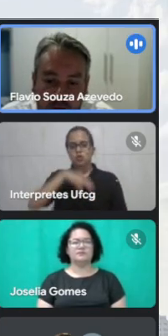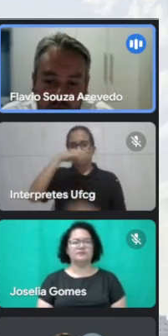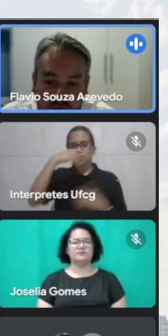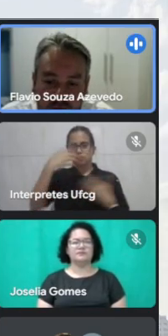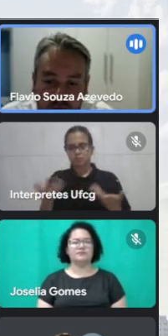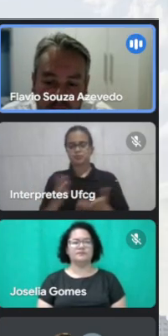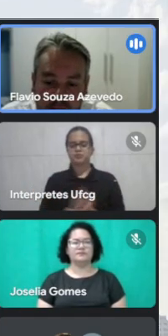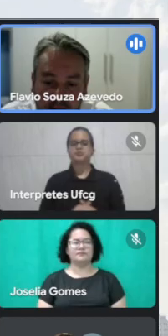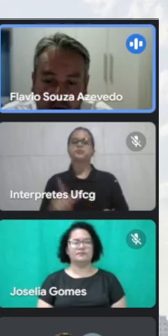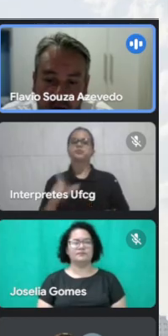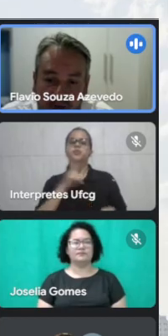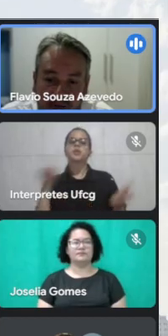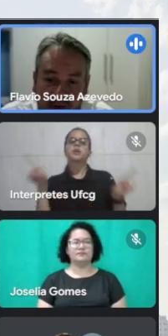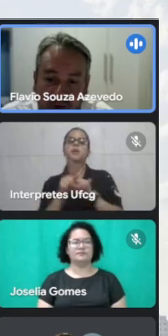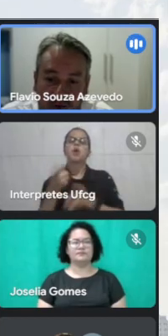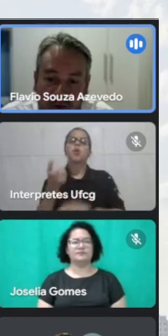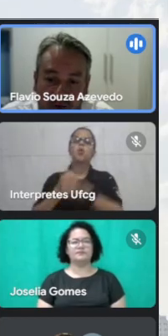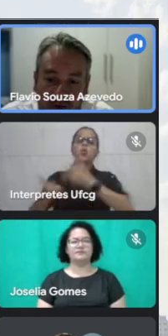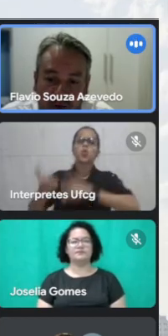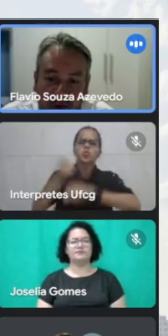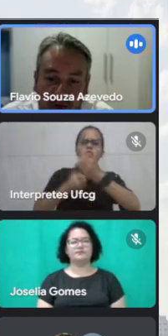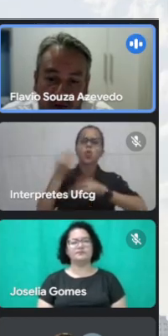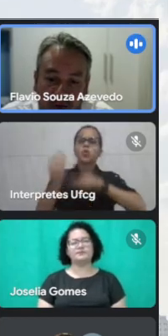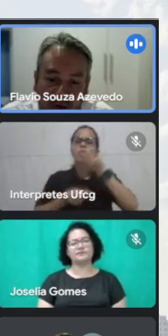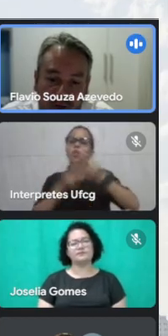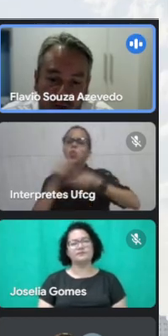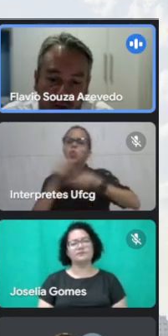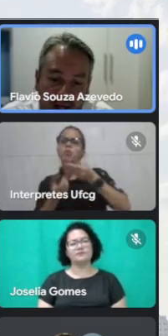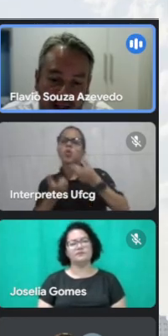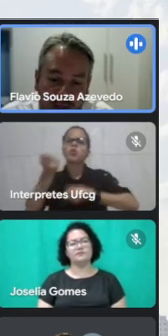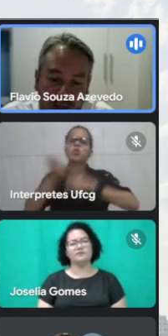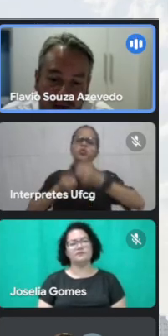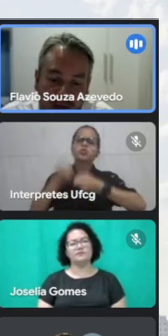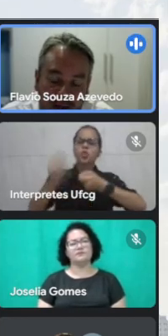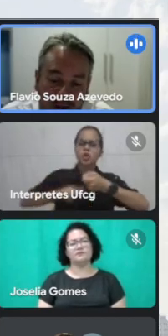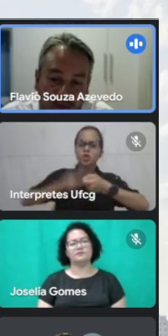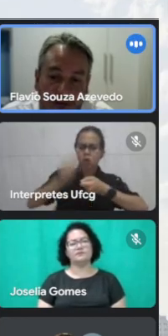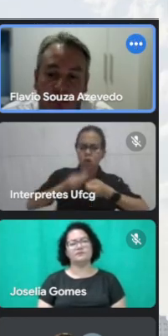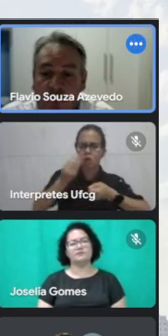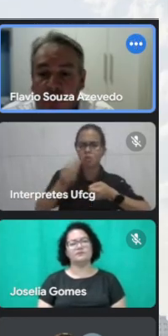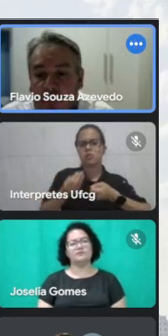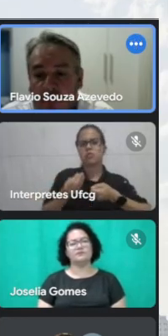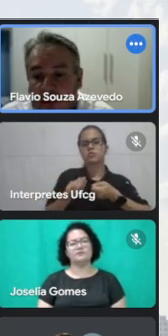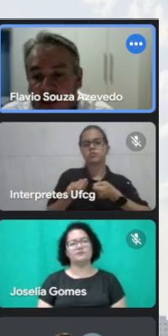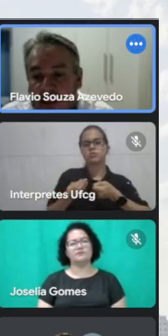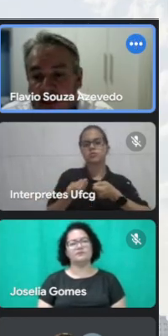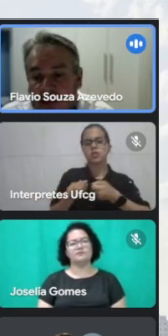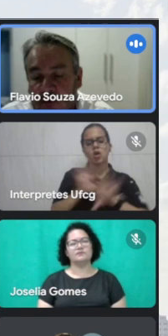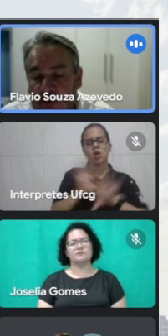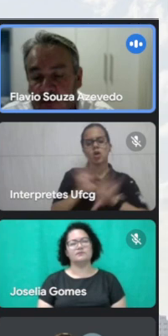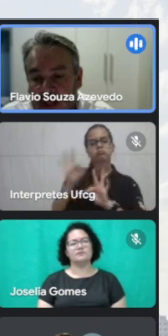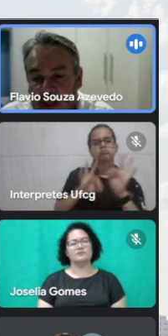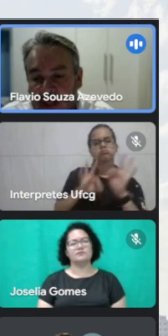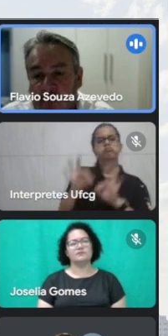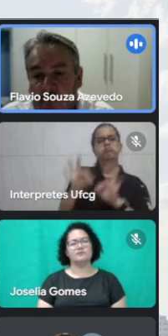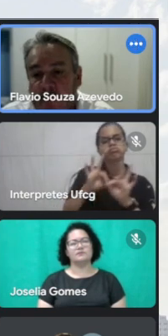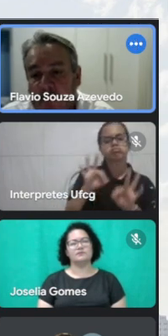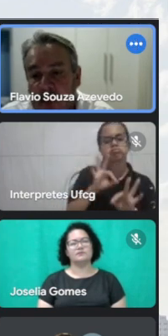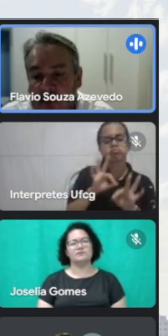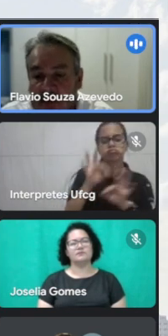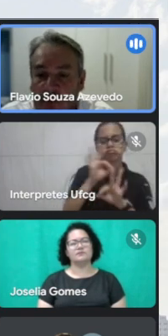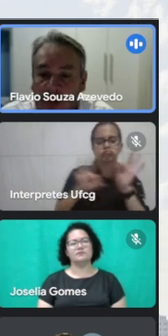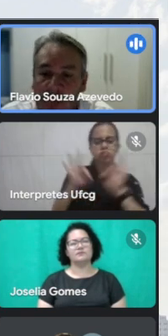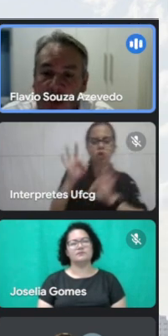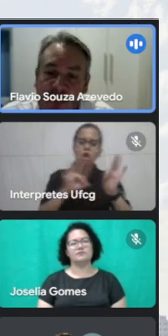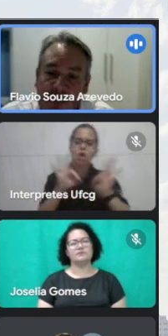detalhe do controle, né, de como é feito o controle da altura. Né? Só mudar aí a posição do encanamento